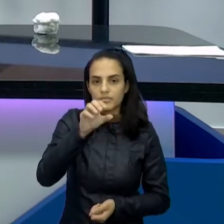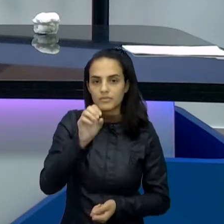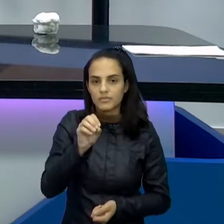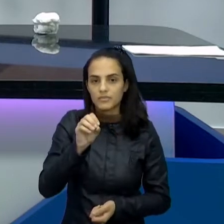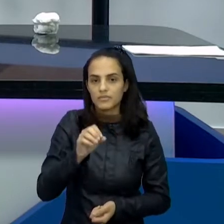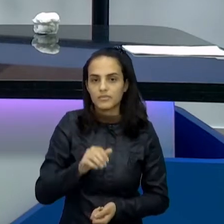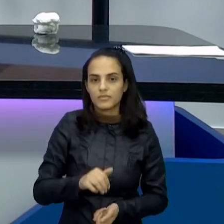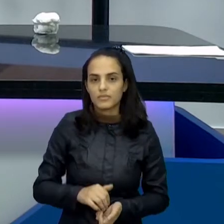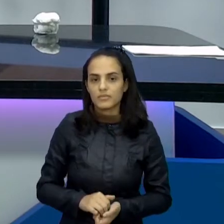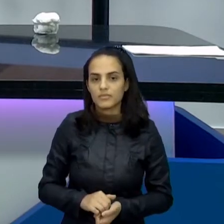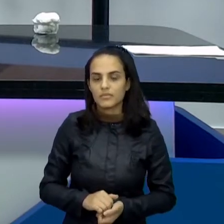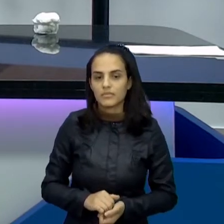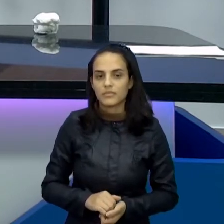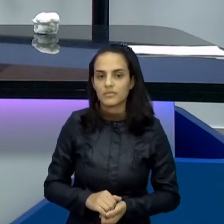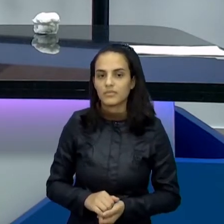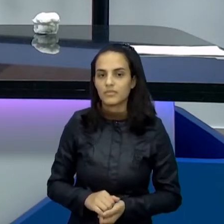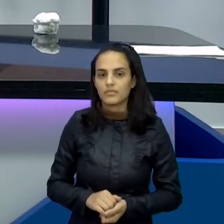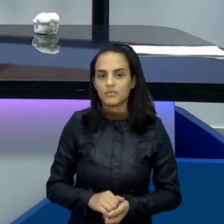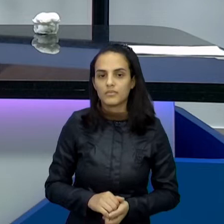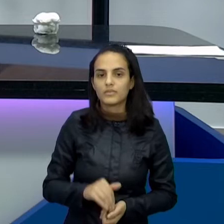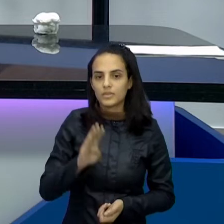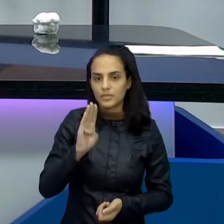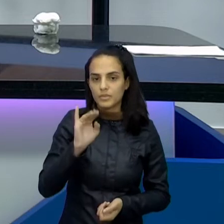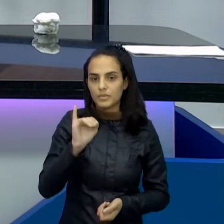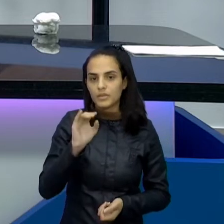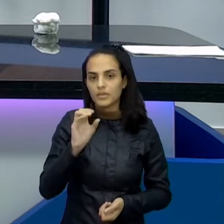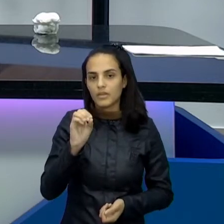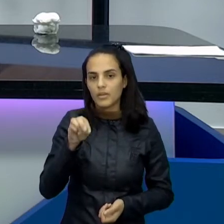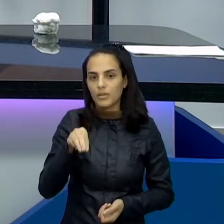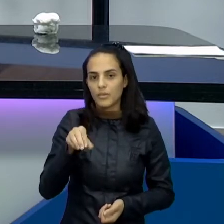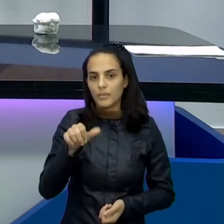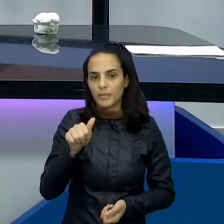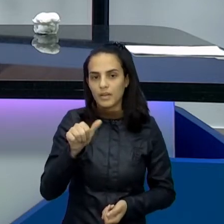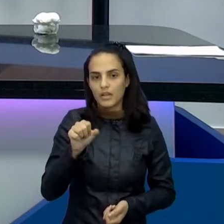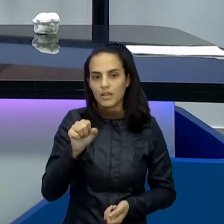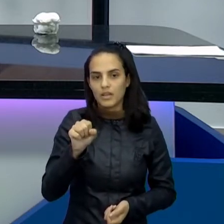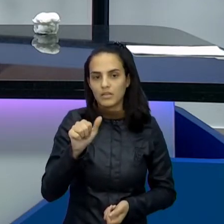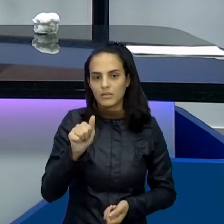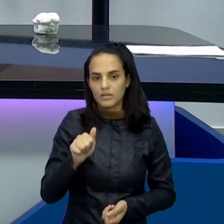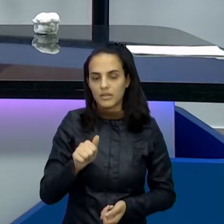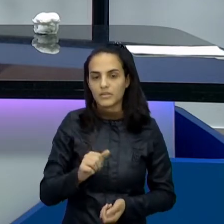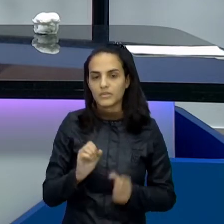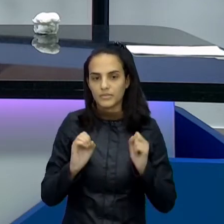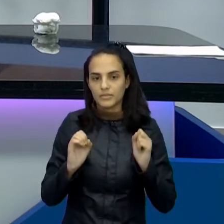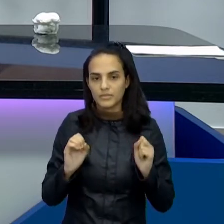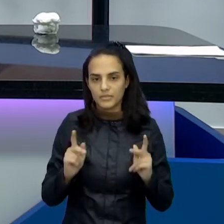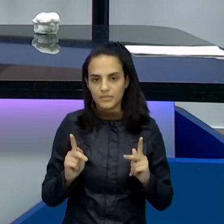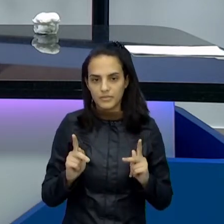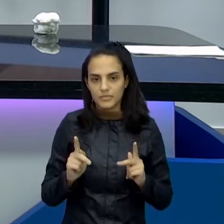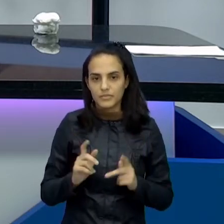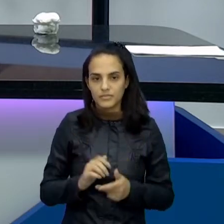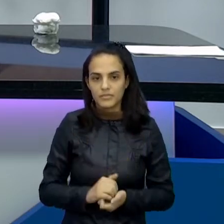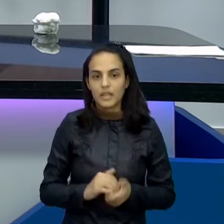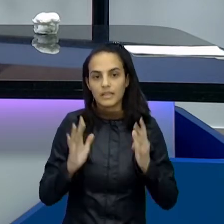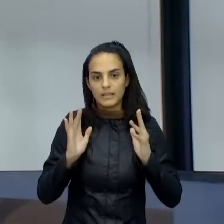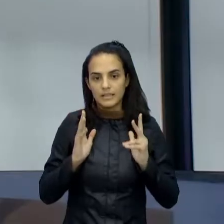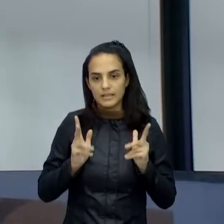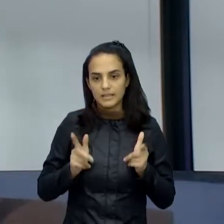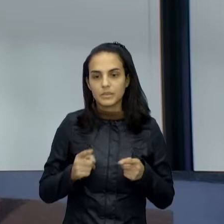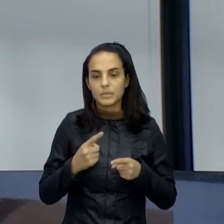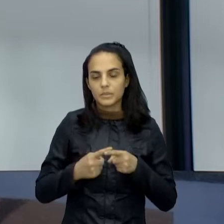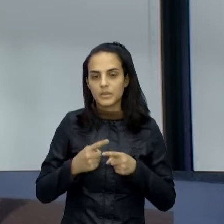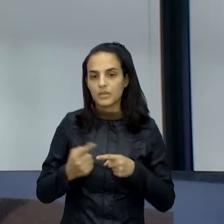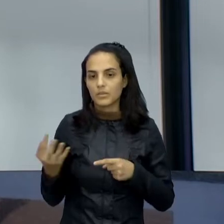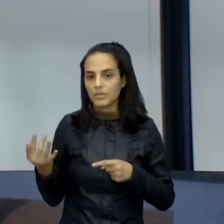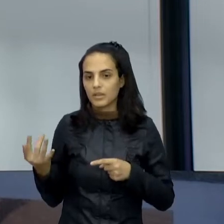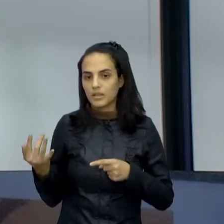é combustível do tipo de biomassa, né, feito de cana-de-açúcar. Tá bom? Isso é considerado limpa porque o gás carbônico